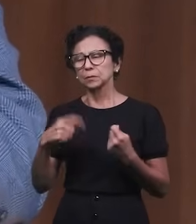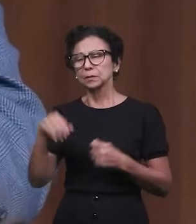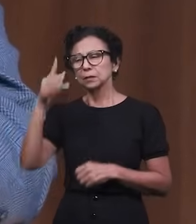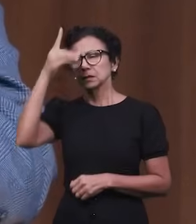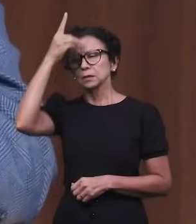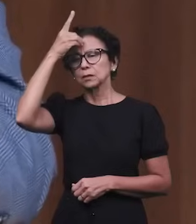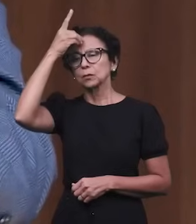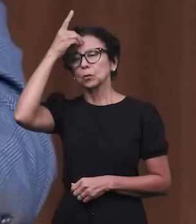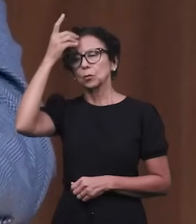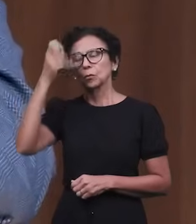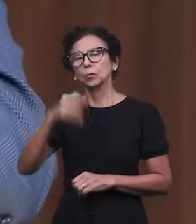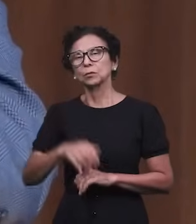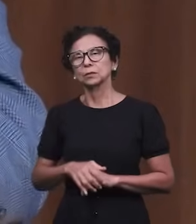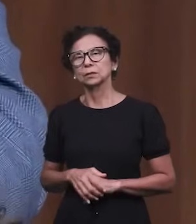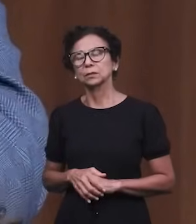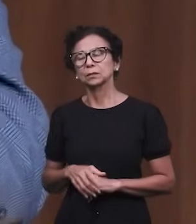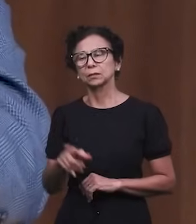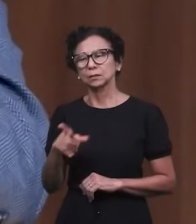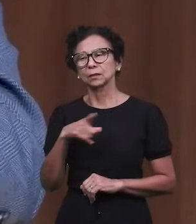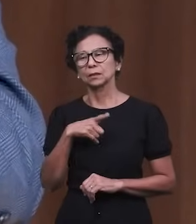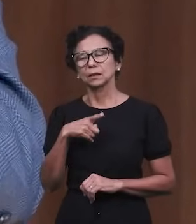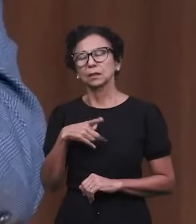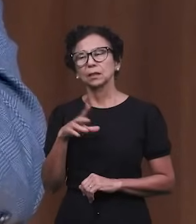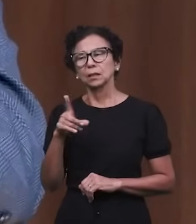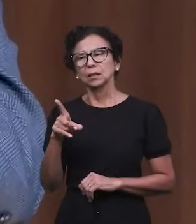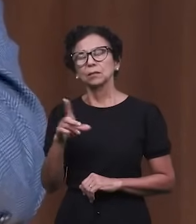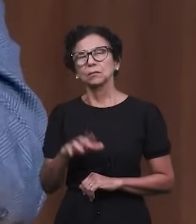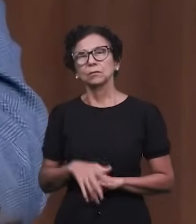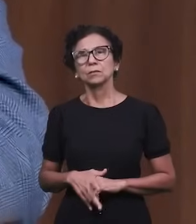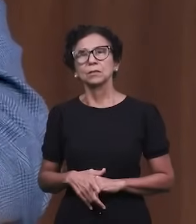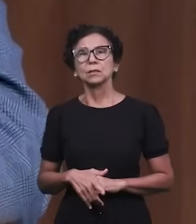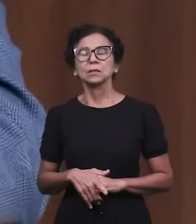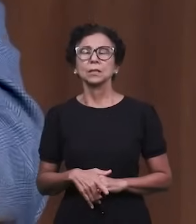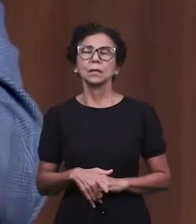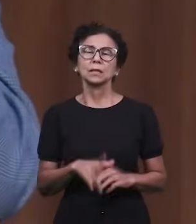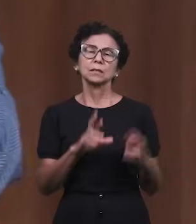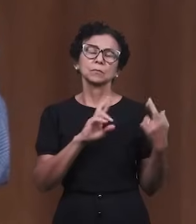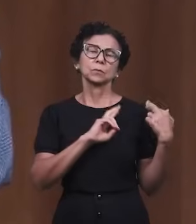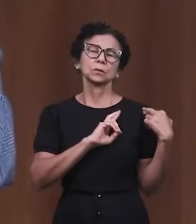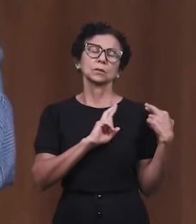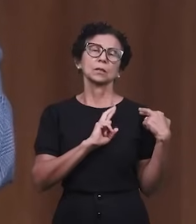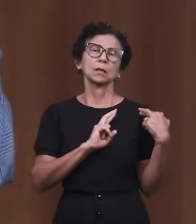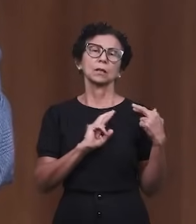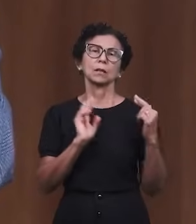dons. Você é muito usada, você vai à frente, você